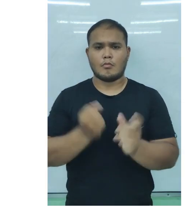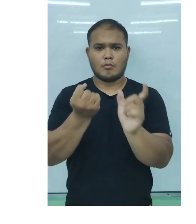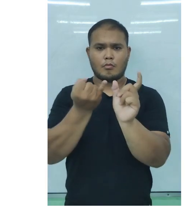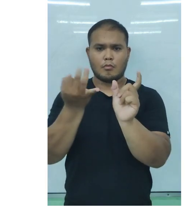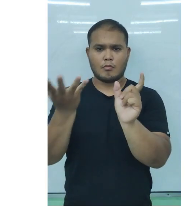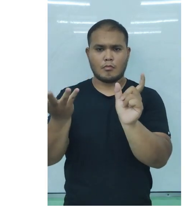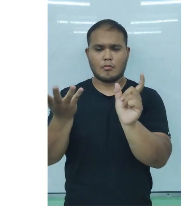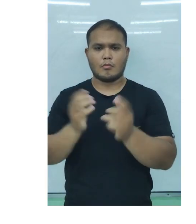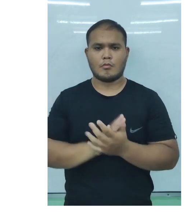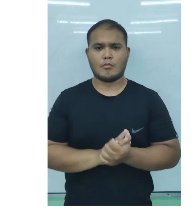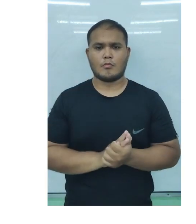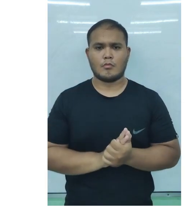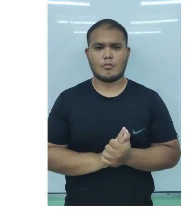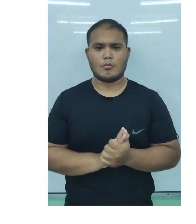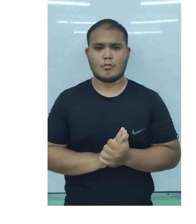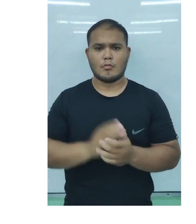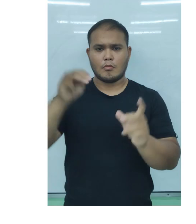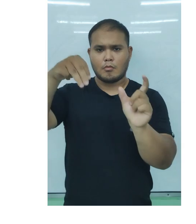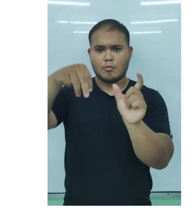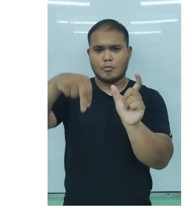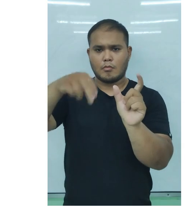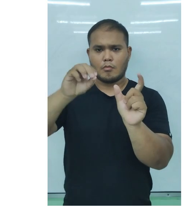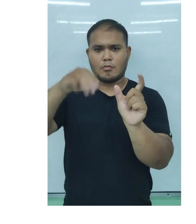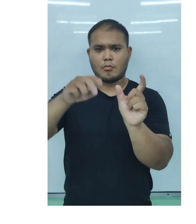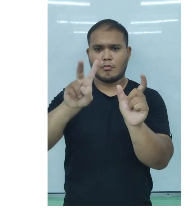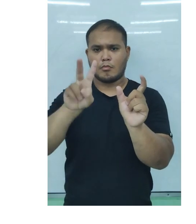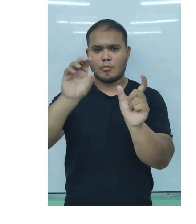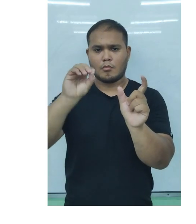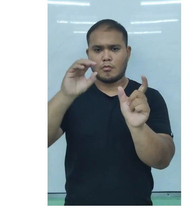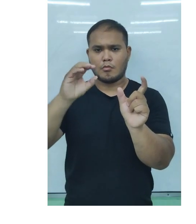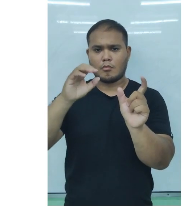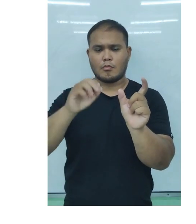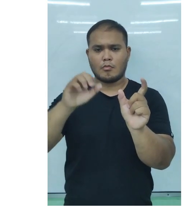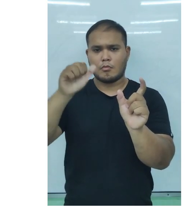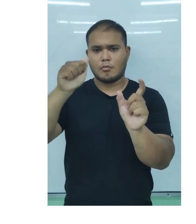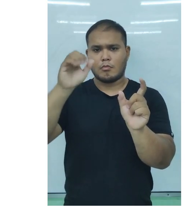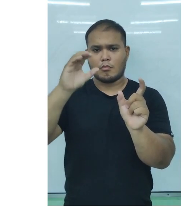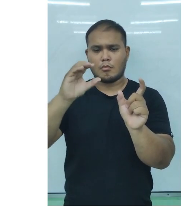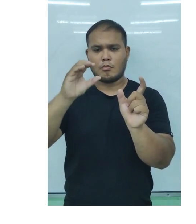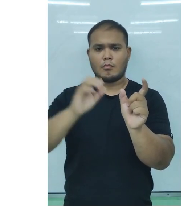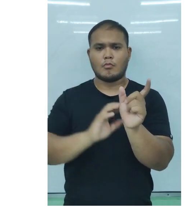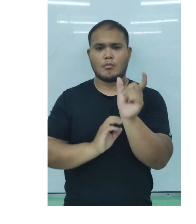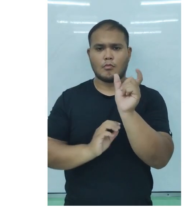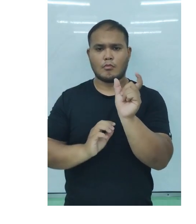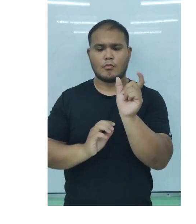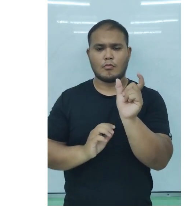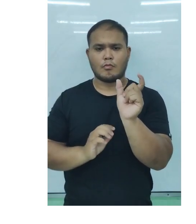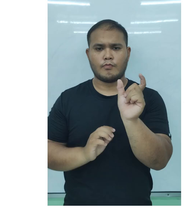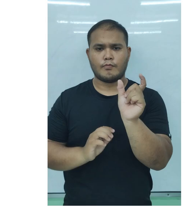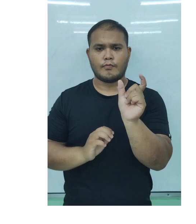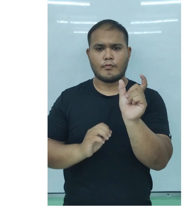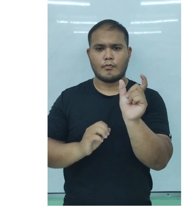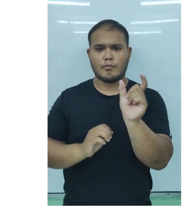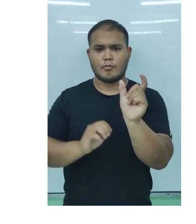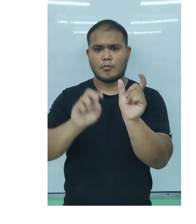acusativo, vai se tornar aqui, ó, melhores, no masculino e no feminino. No neutro vai ser